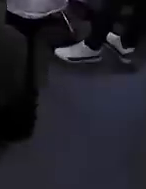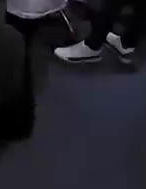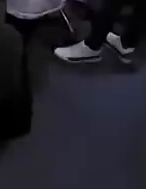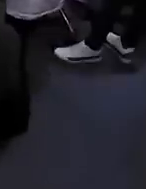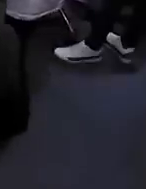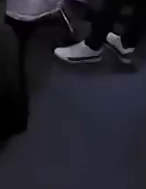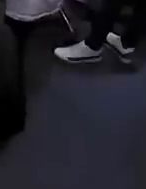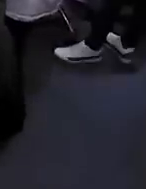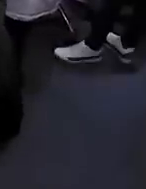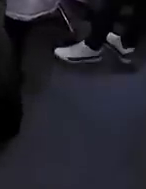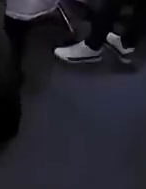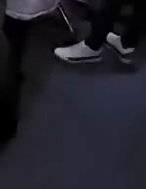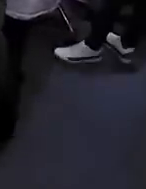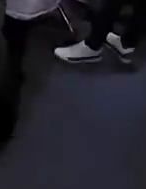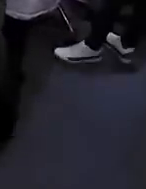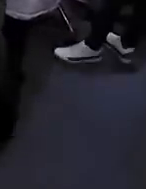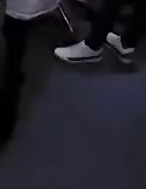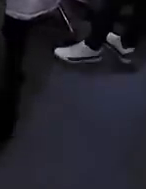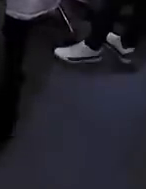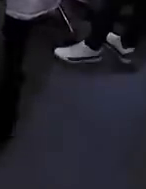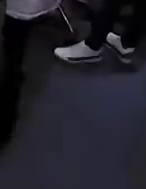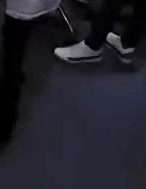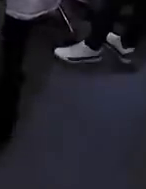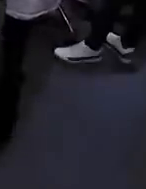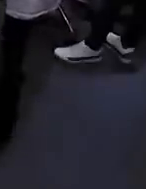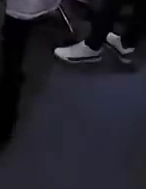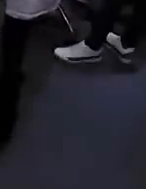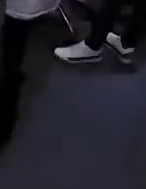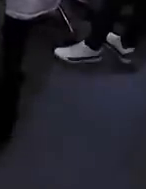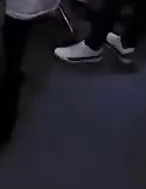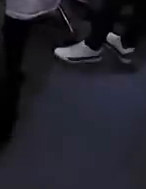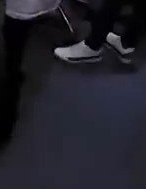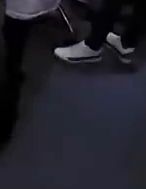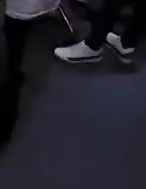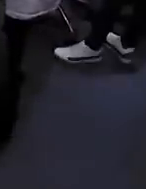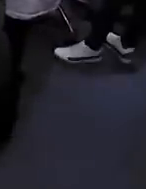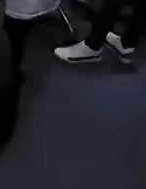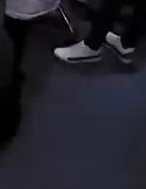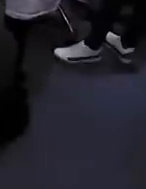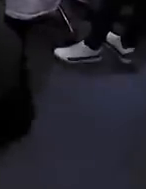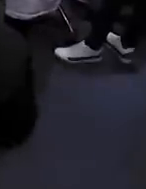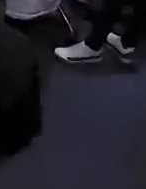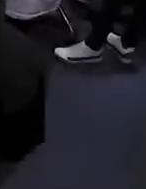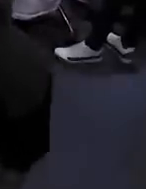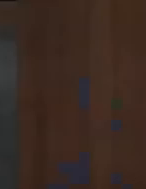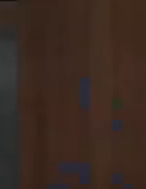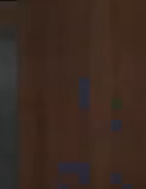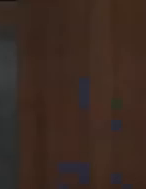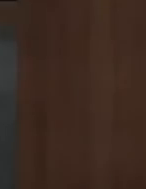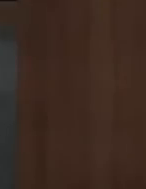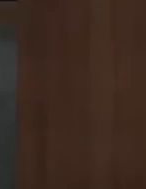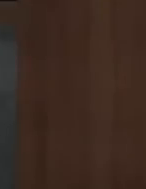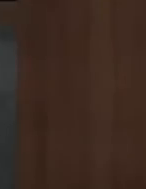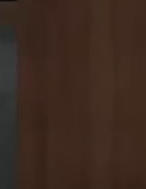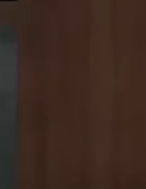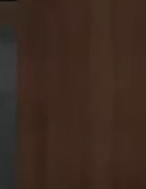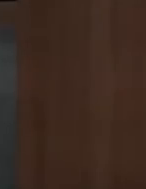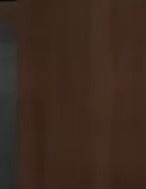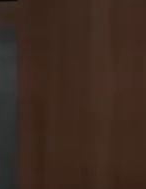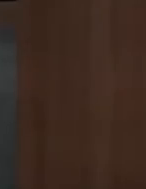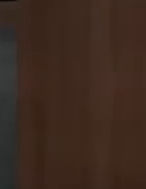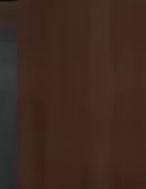vou diretamente falar primeiro agradecer a todos que estão aqui comprando a mesa e vou diretamente falar para o